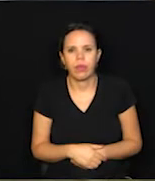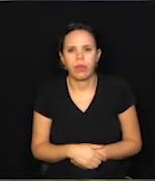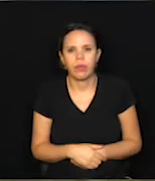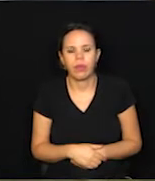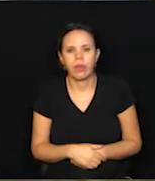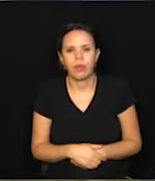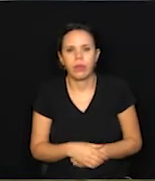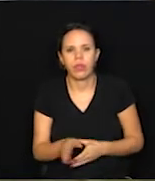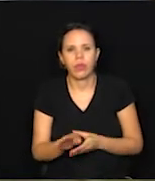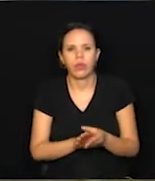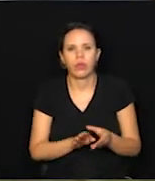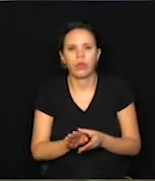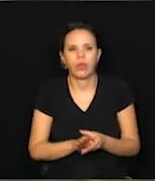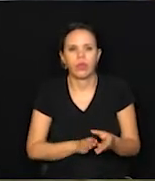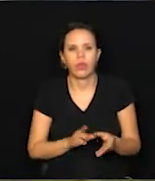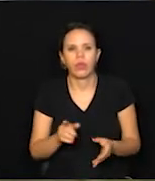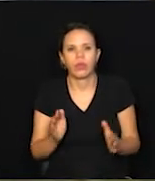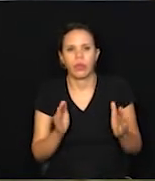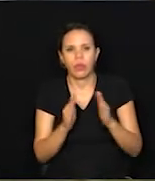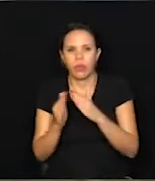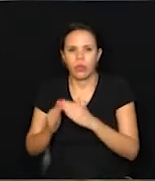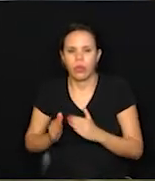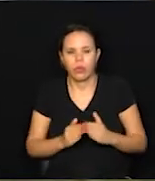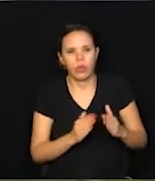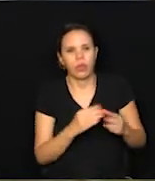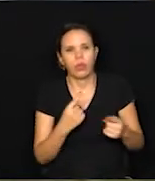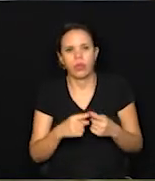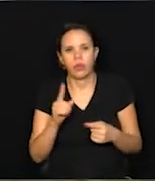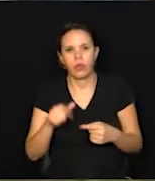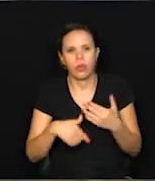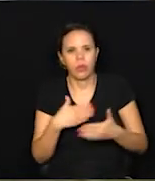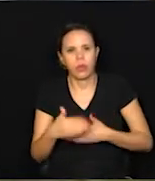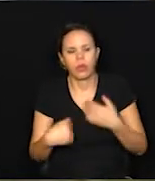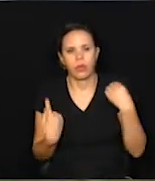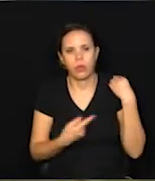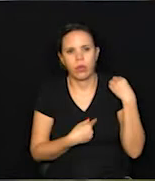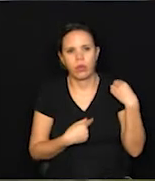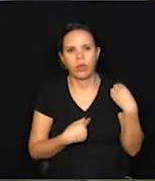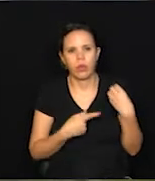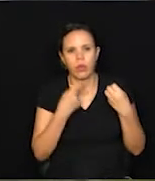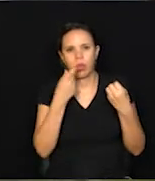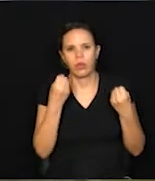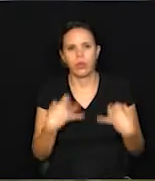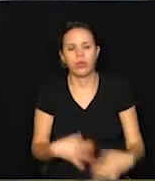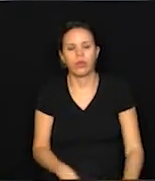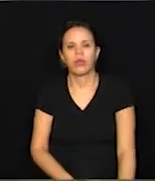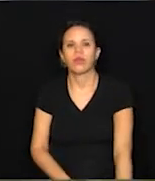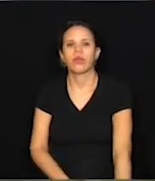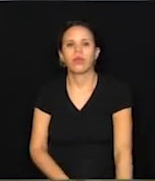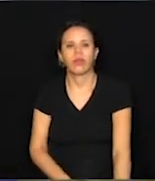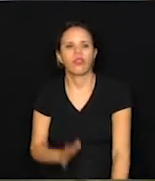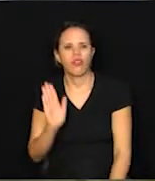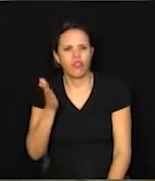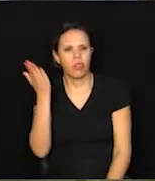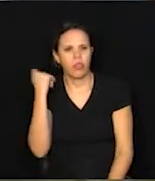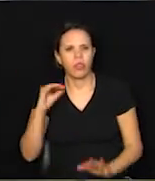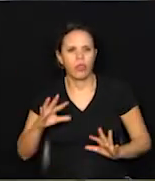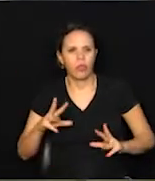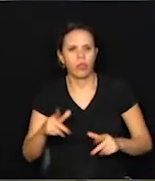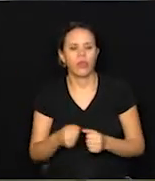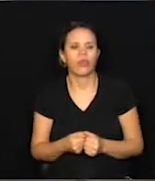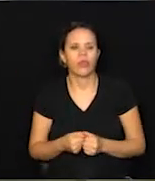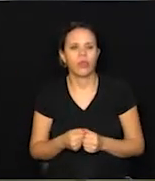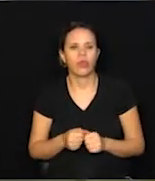as orientações em casa, porque há uma tendência da gente ir relativizando. Olha, eu já sei tudo, já tomo os